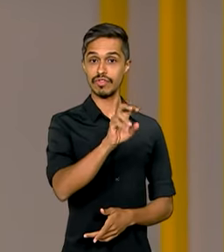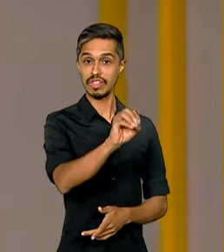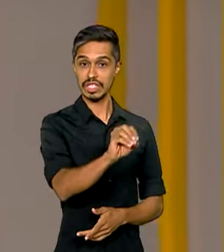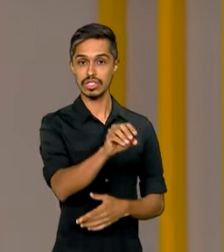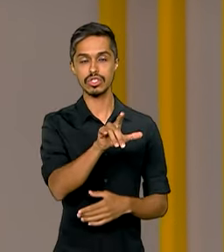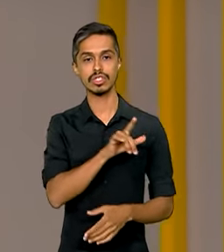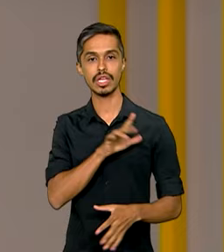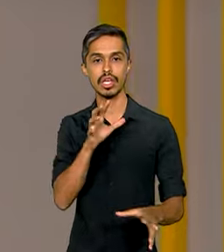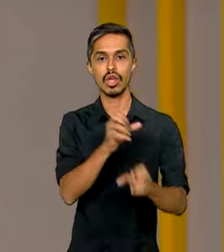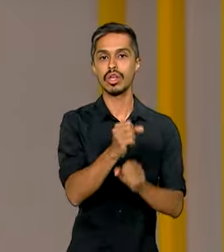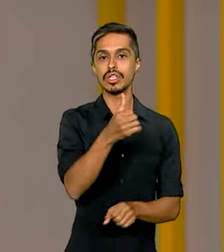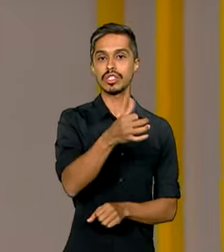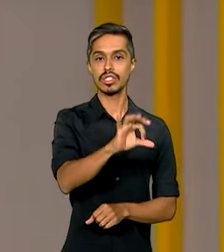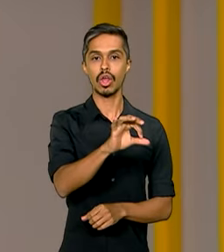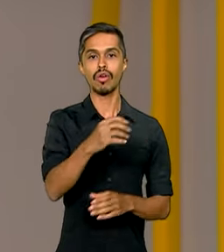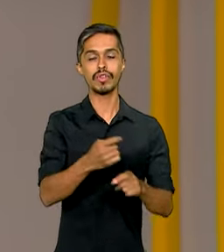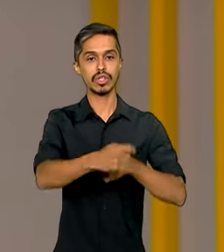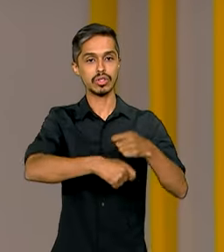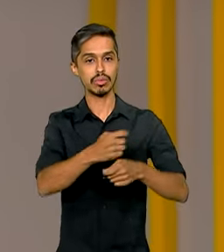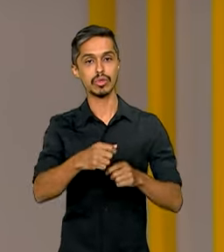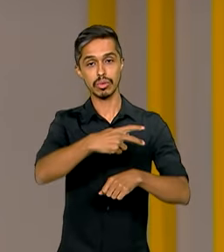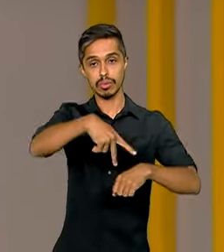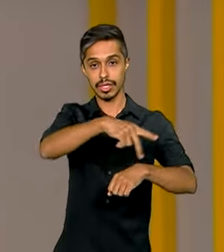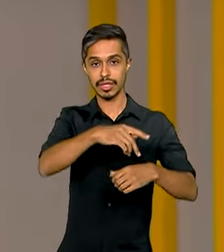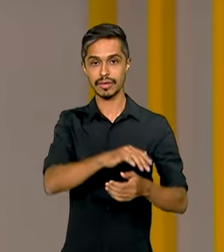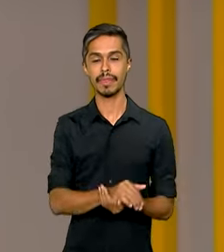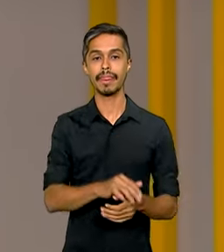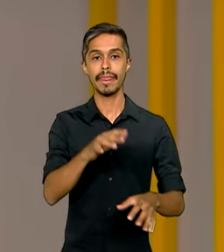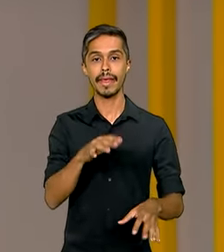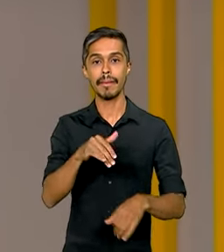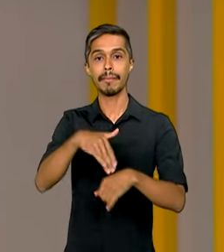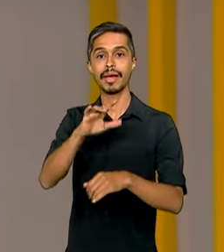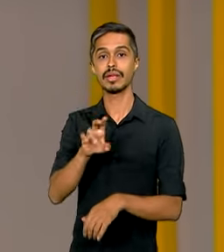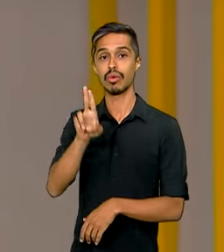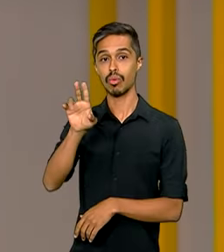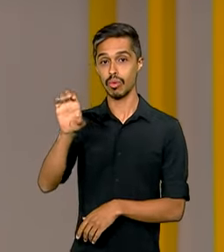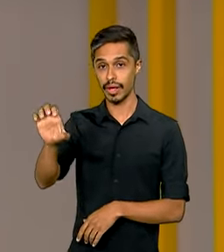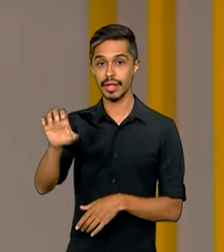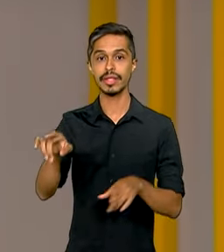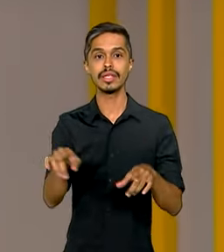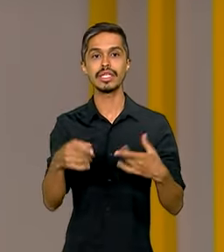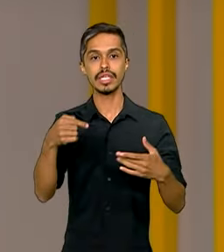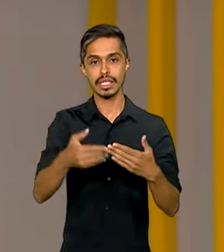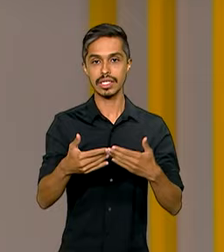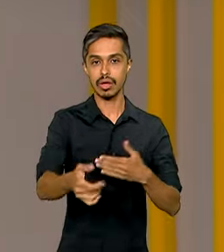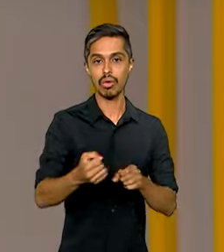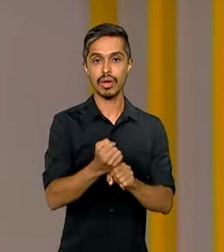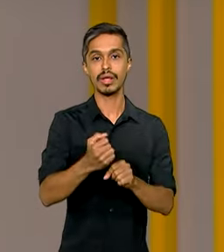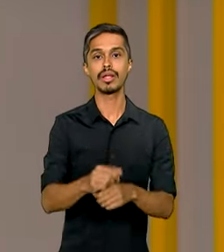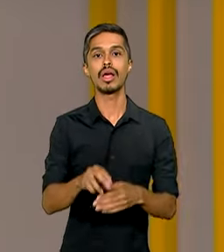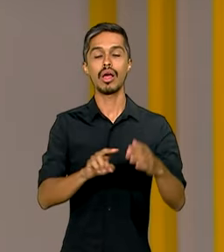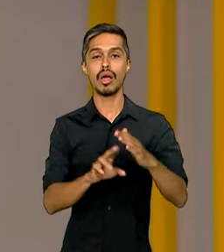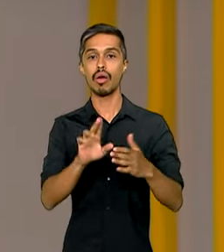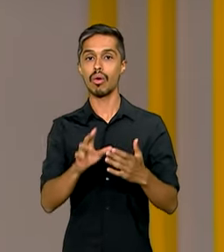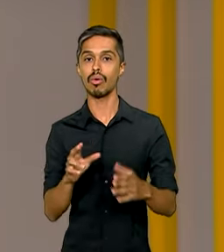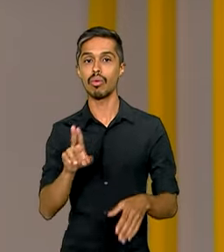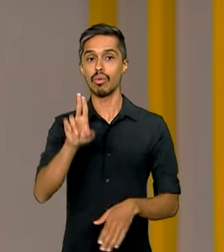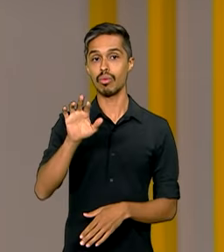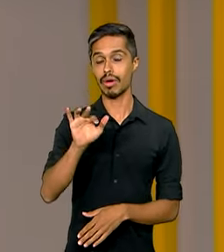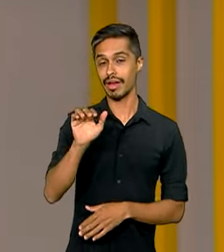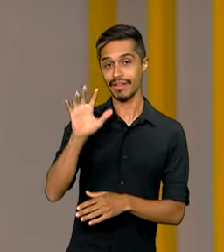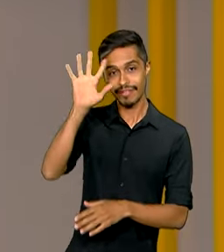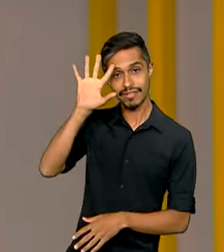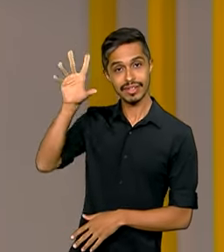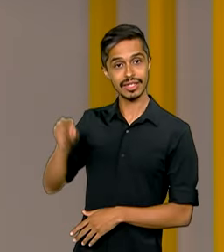reúne as 19 principais economias do planeta mais a união europeia e a partir deste ano também a união africana as